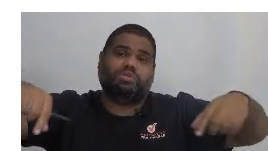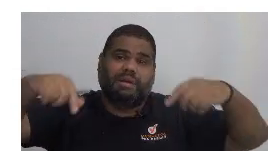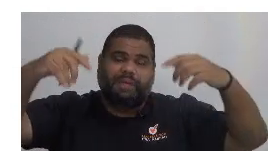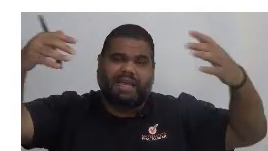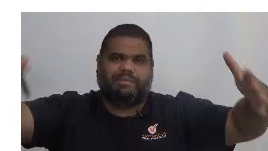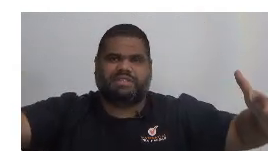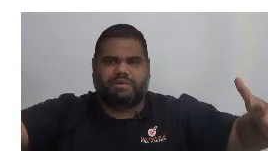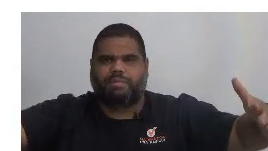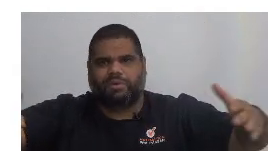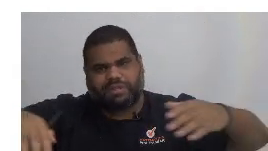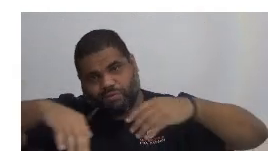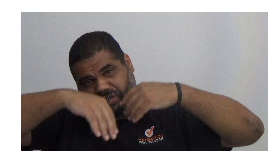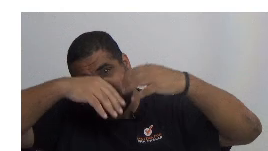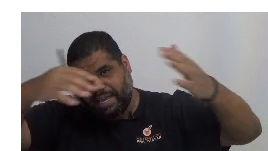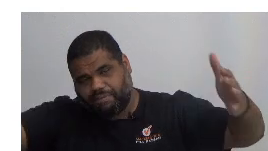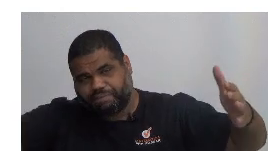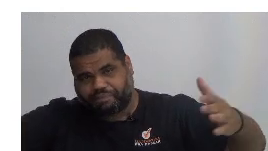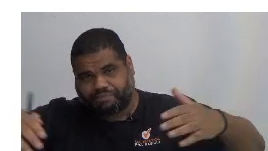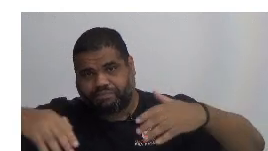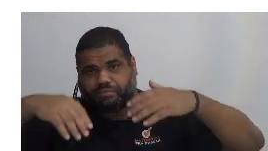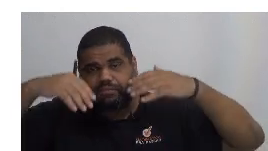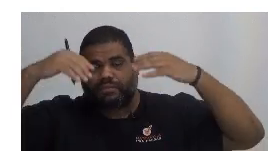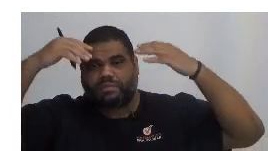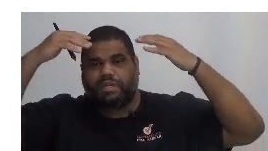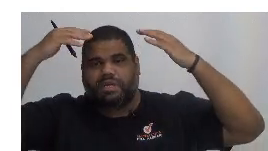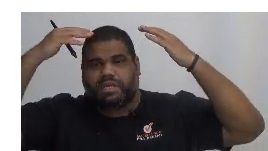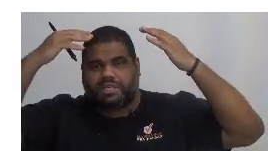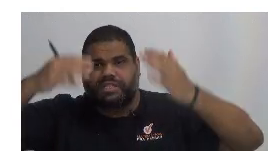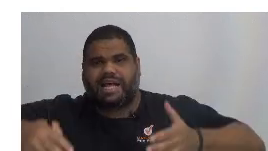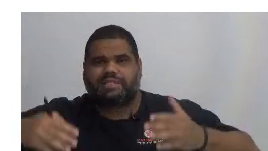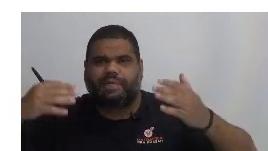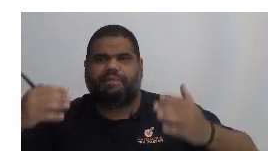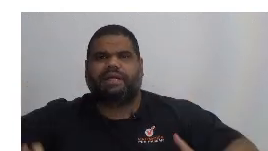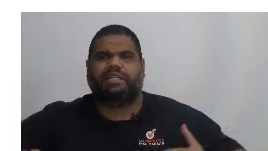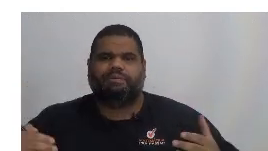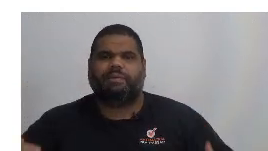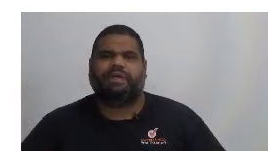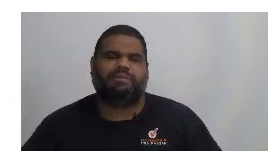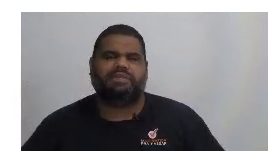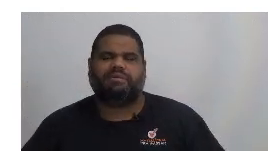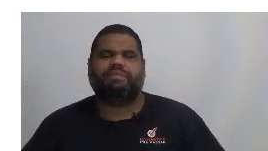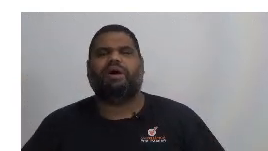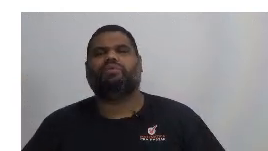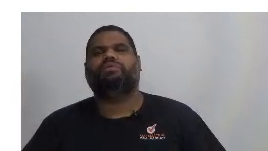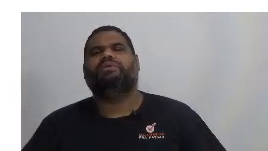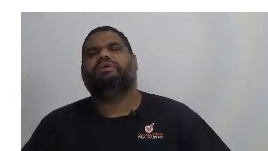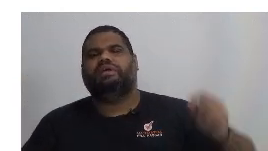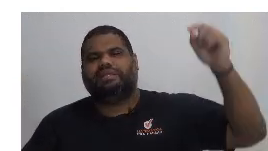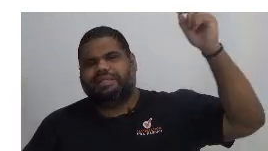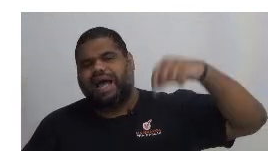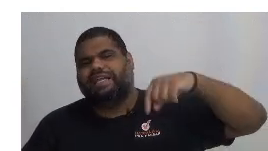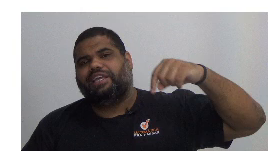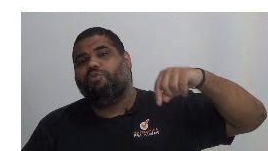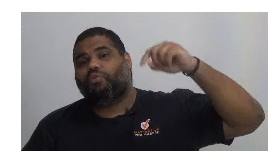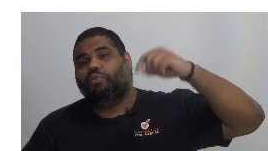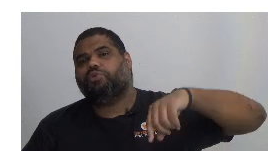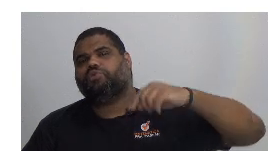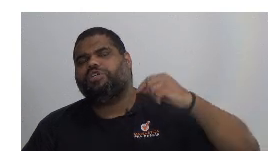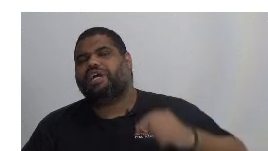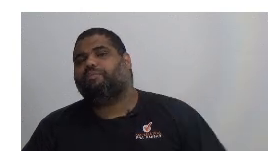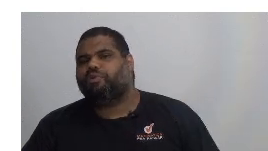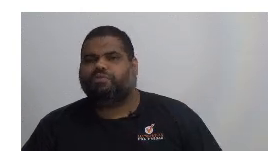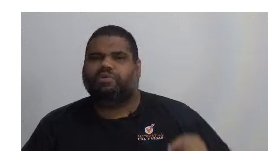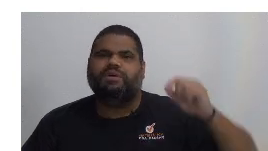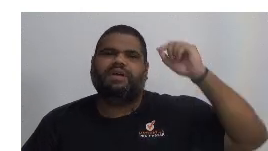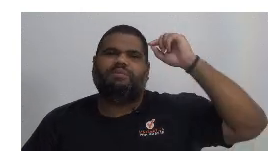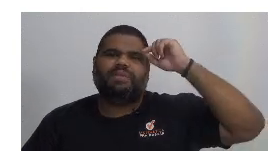do curso da PM São Paulo. Então, você que está se preparando para a PM São Paulo, tá aqui o curso